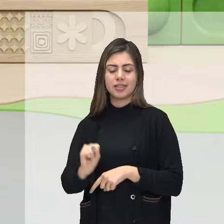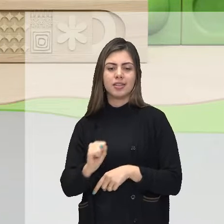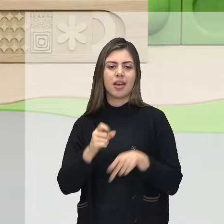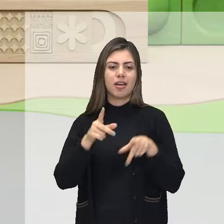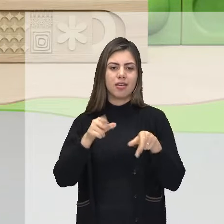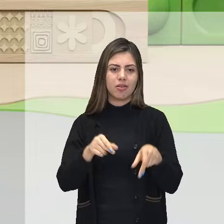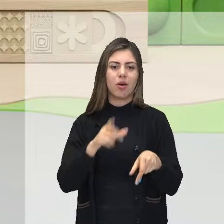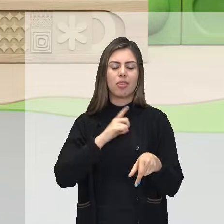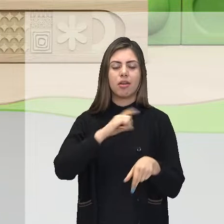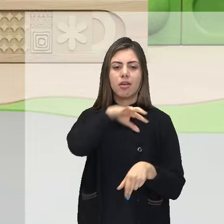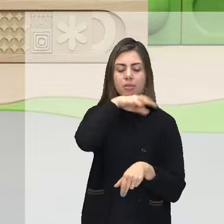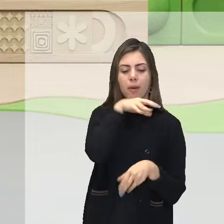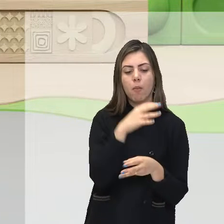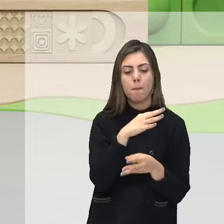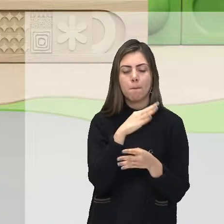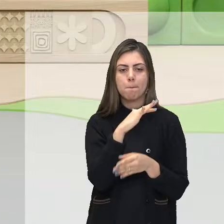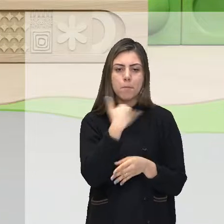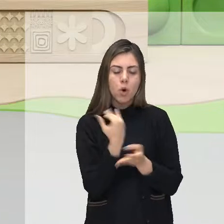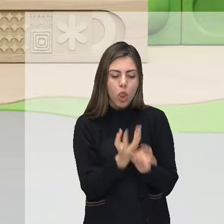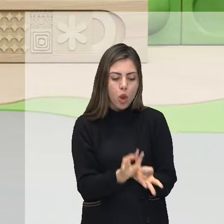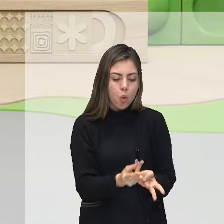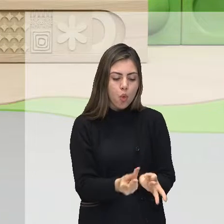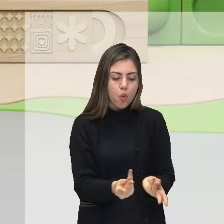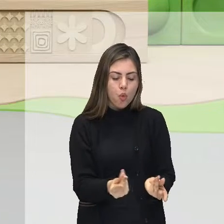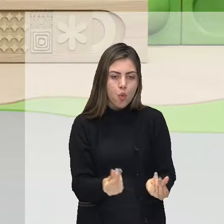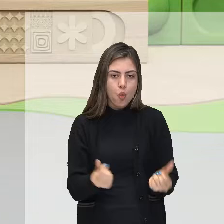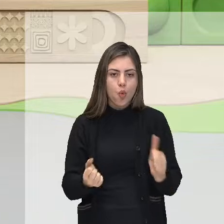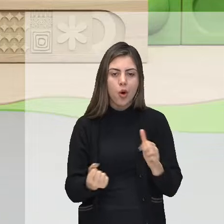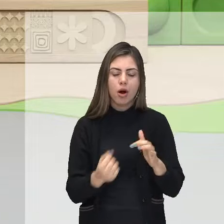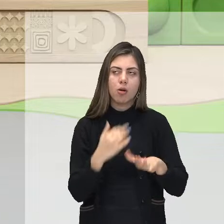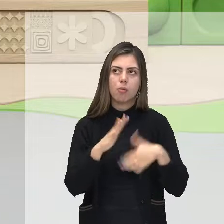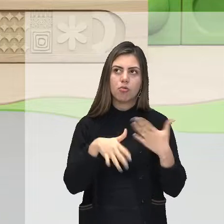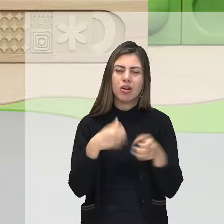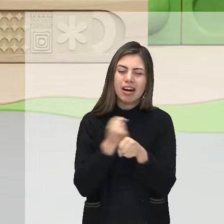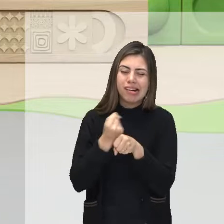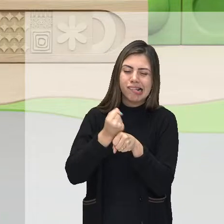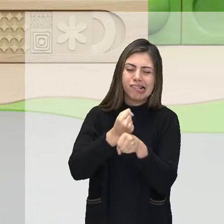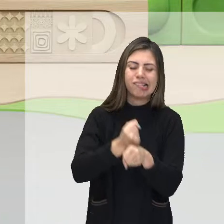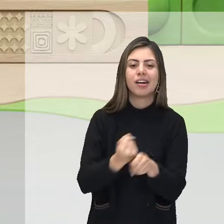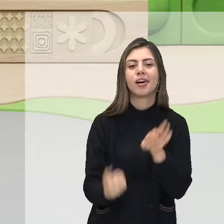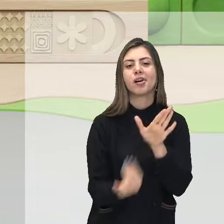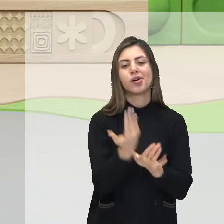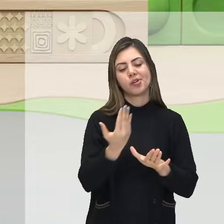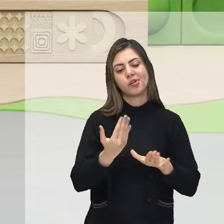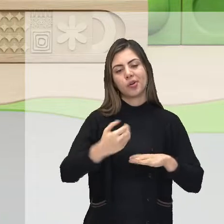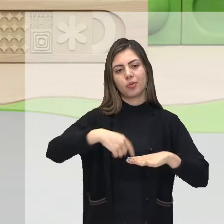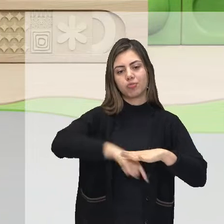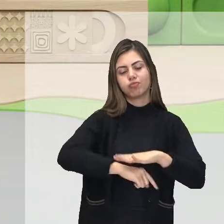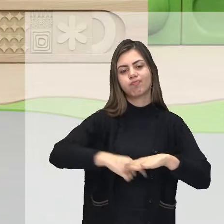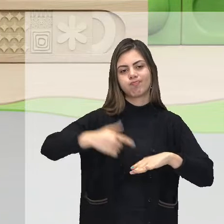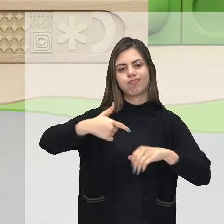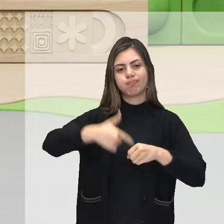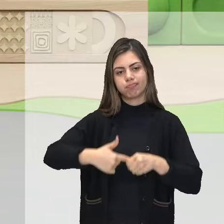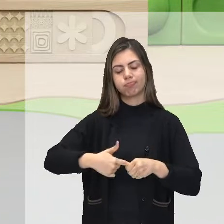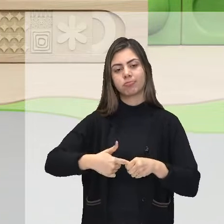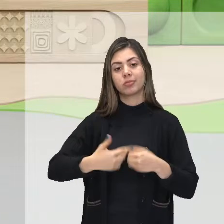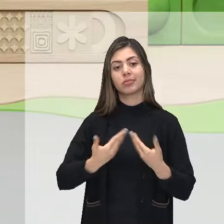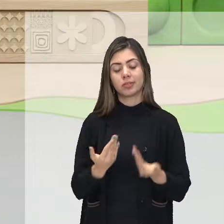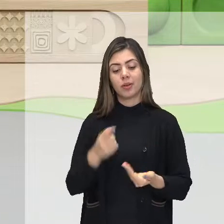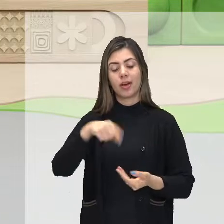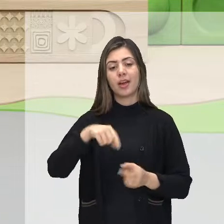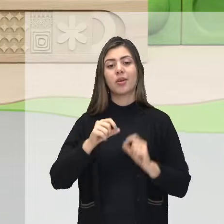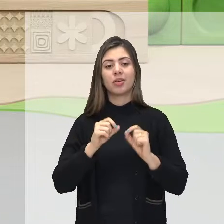fóssil mesmo, né? E esses combustíveis fósseis, por ser matéria orgânica, né, eles vão liberar